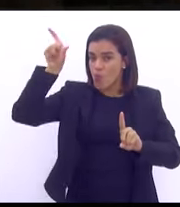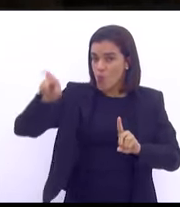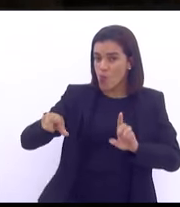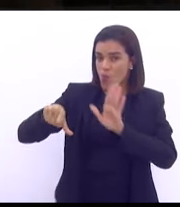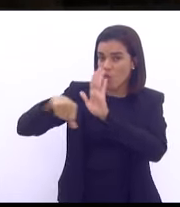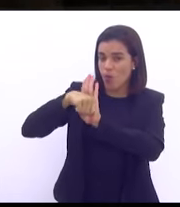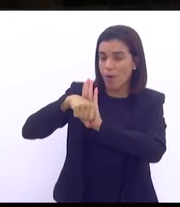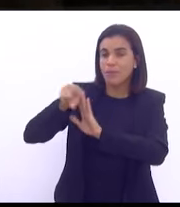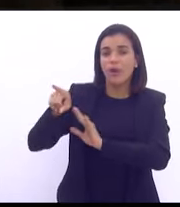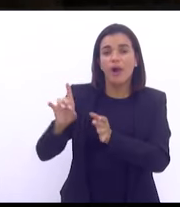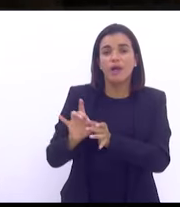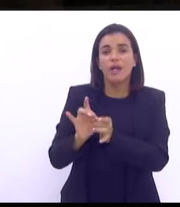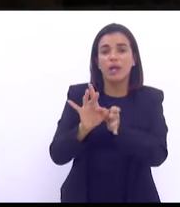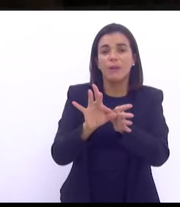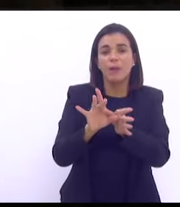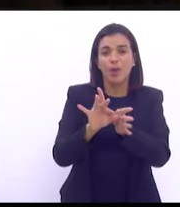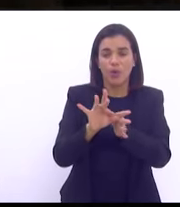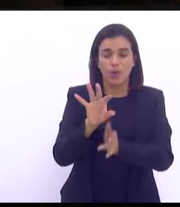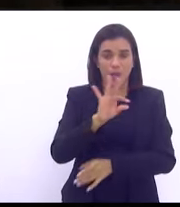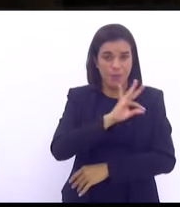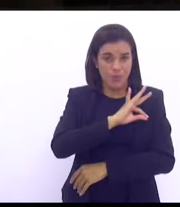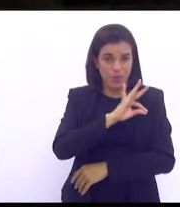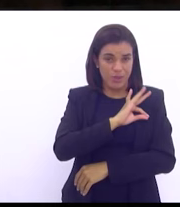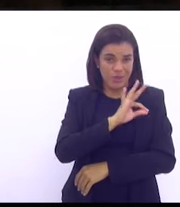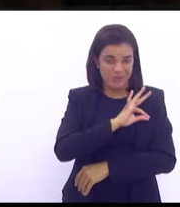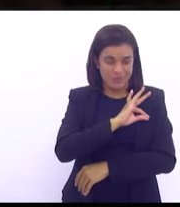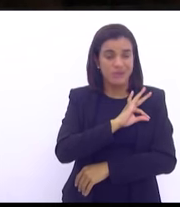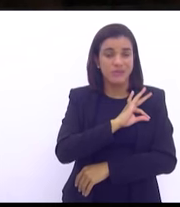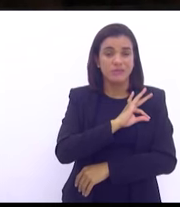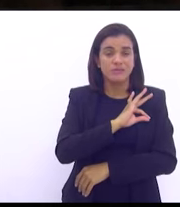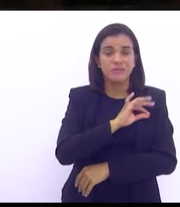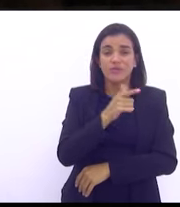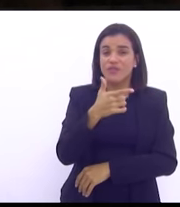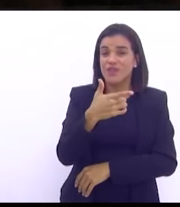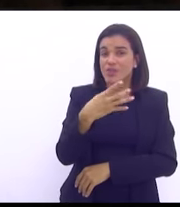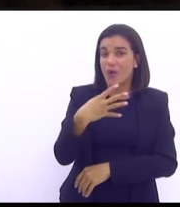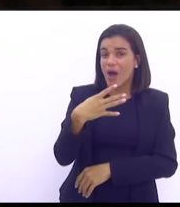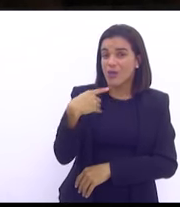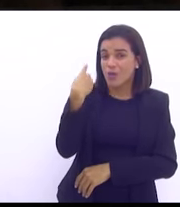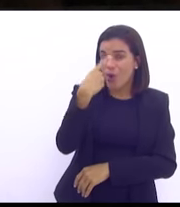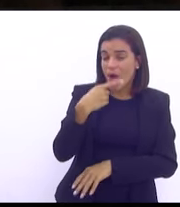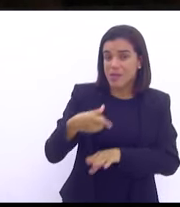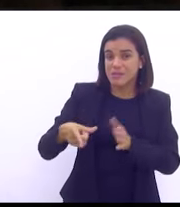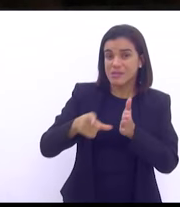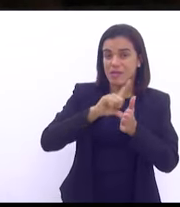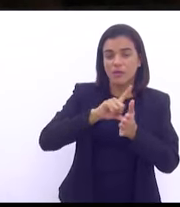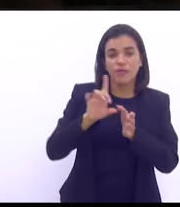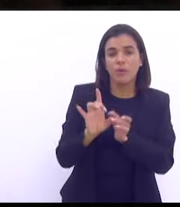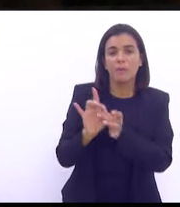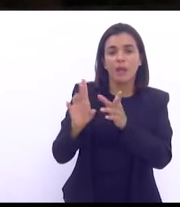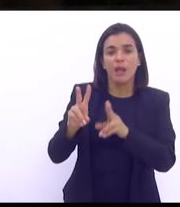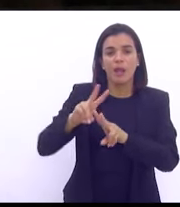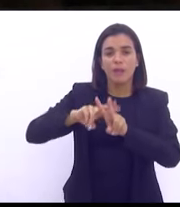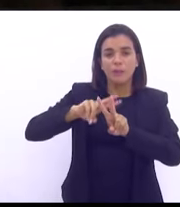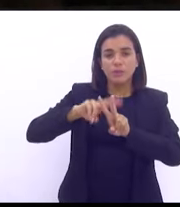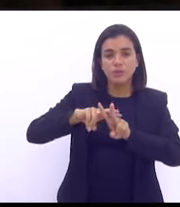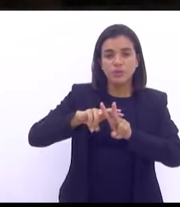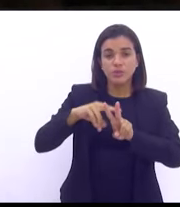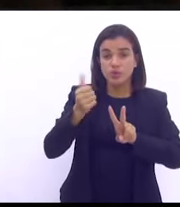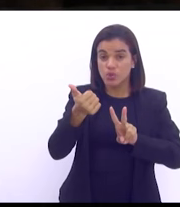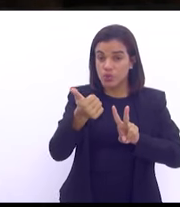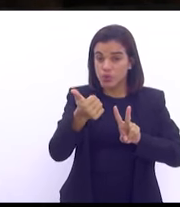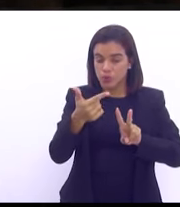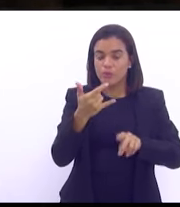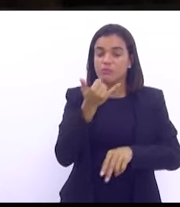sido liberado por custódia 24 horas antes. 12 horas antes,